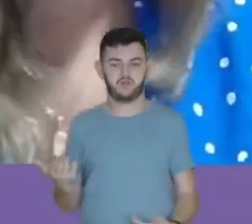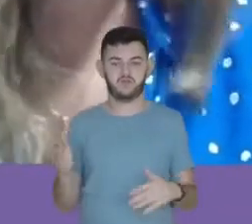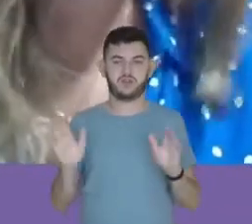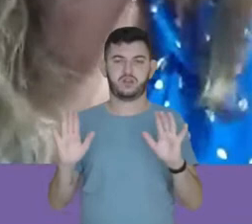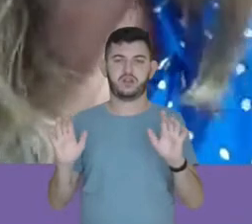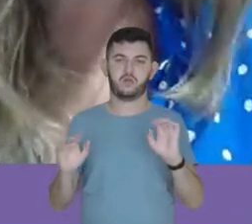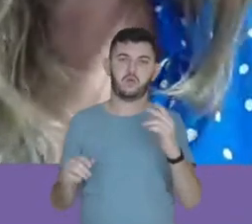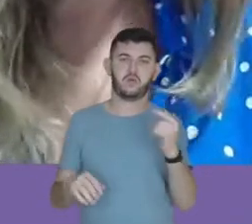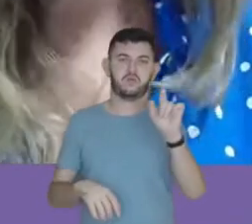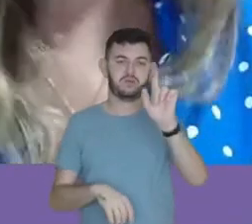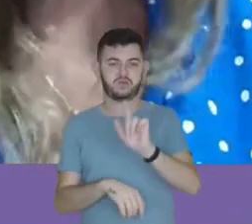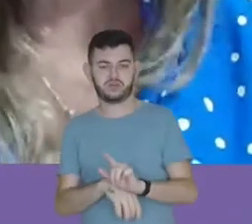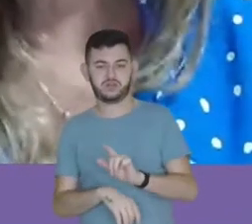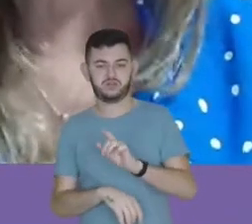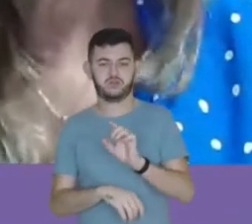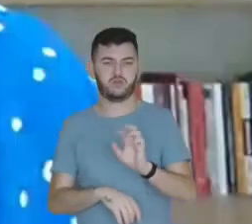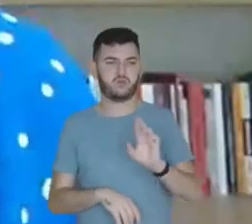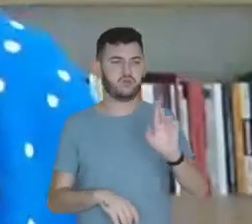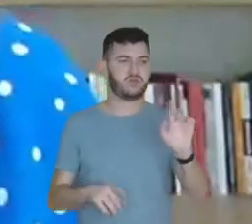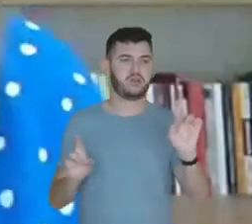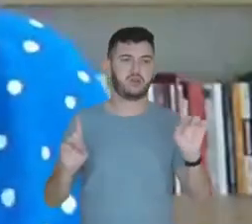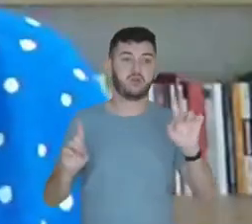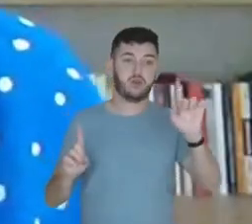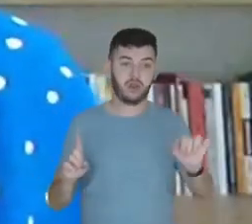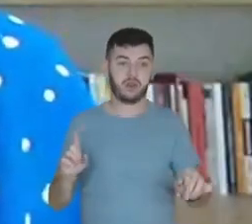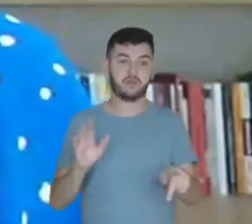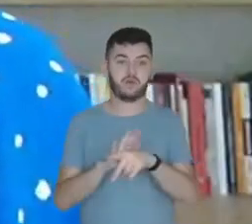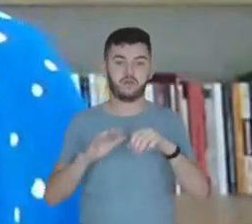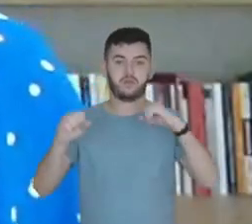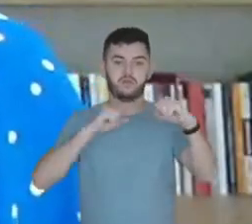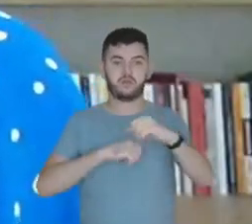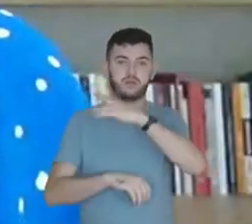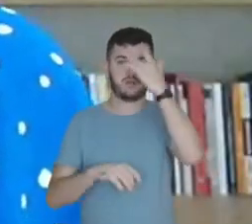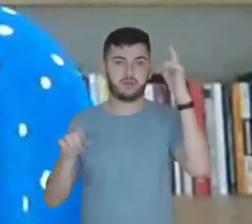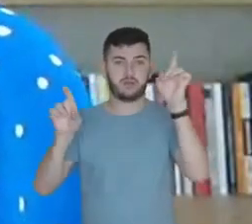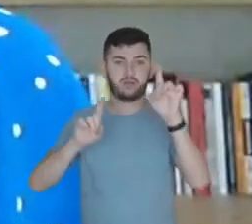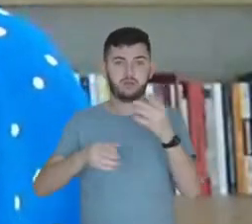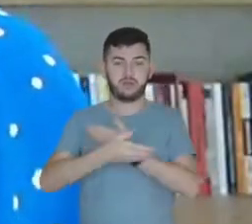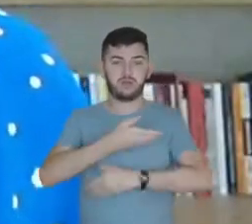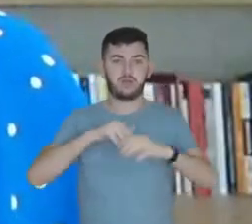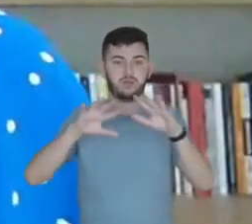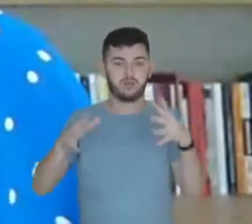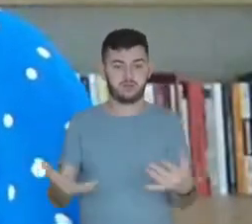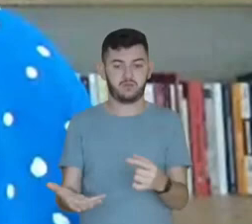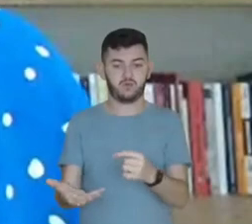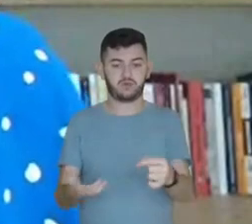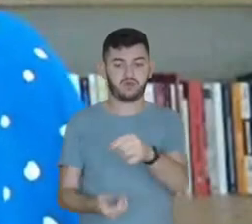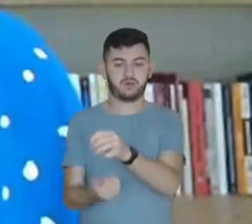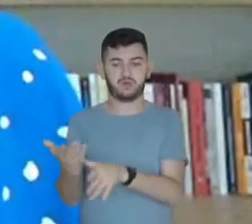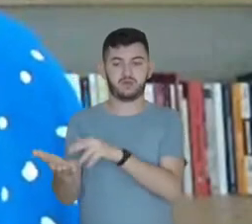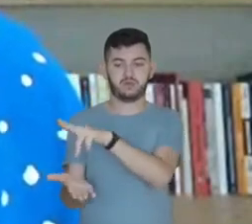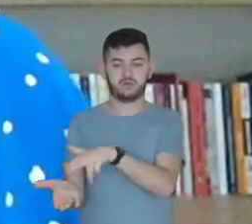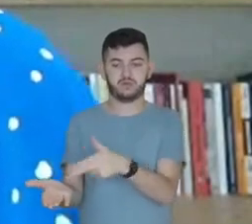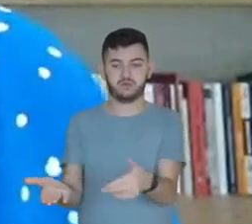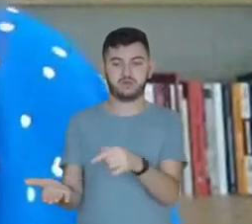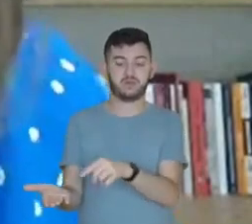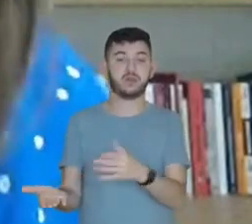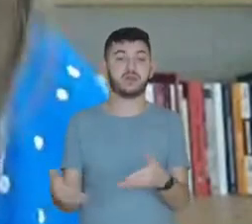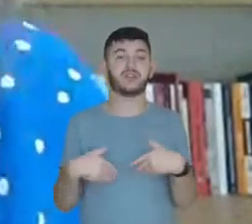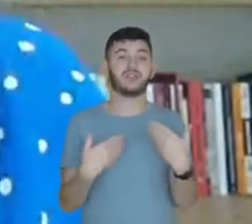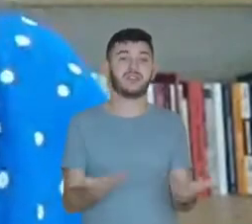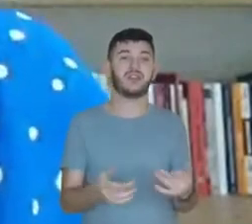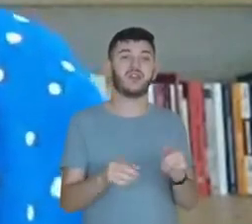uma gestora ou um gestor, foi pelo próprio movimento das pessoas com deficiência, e também ele